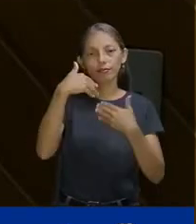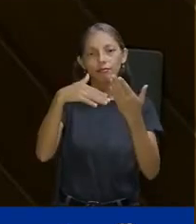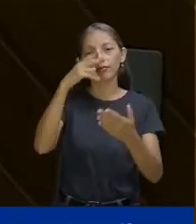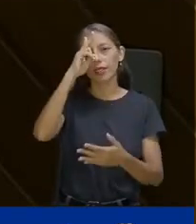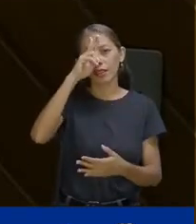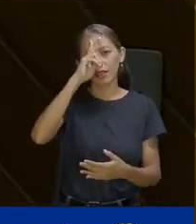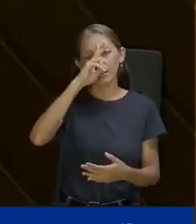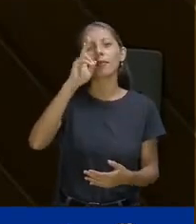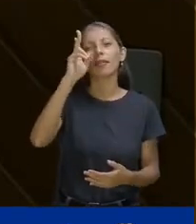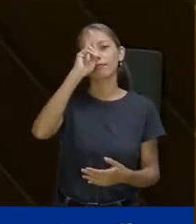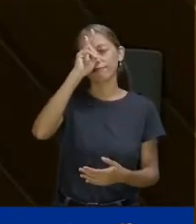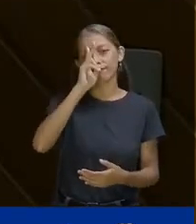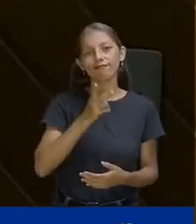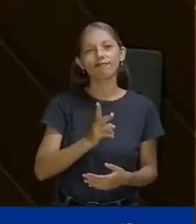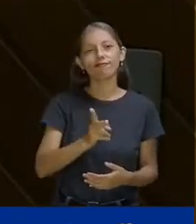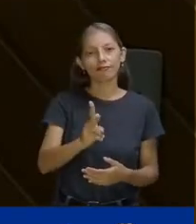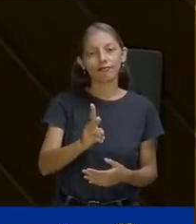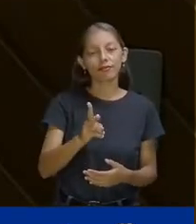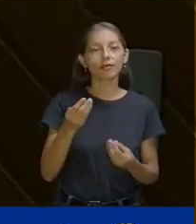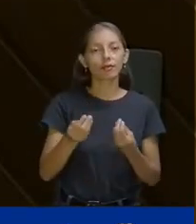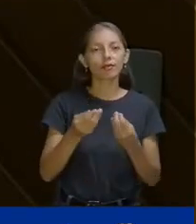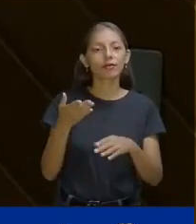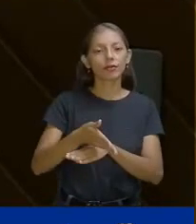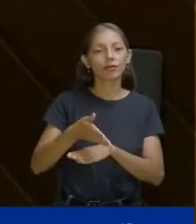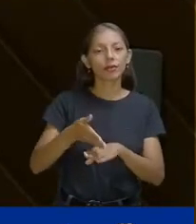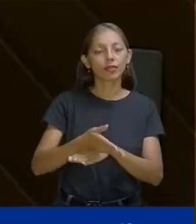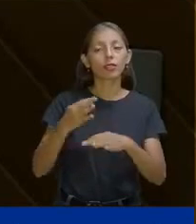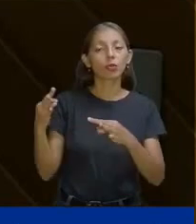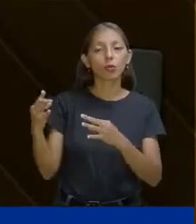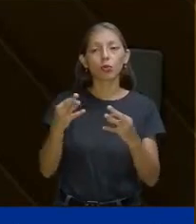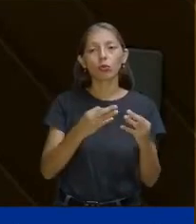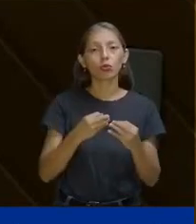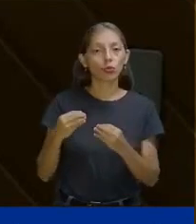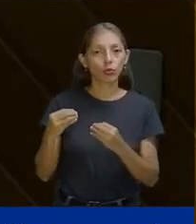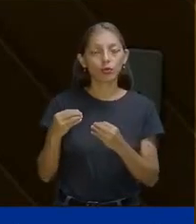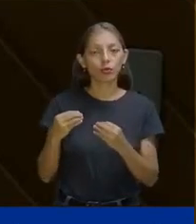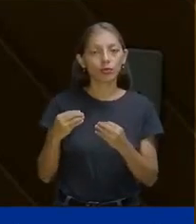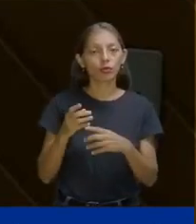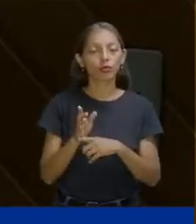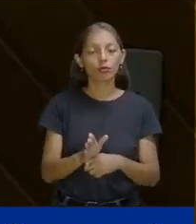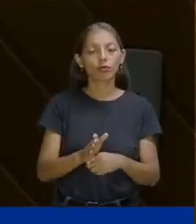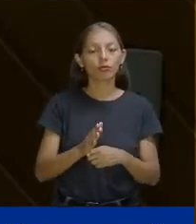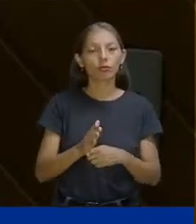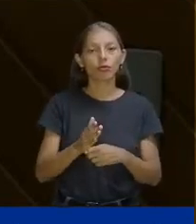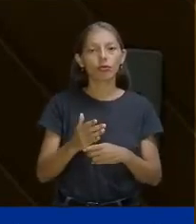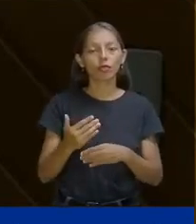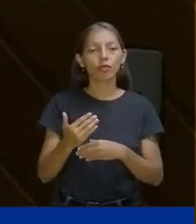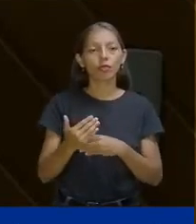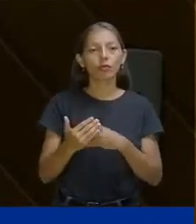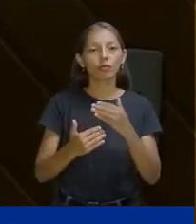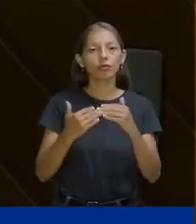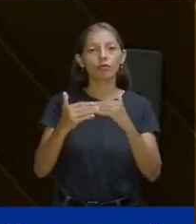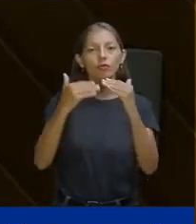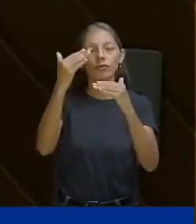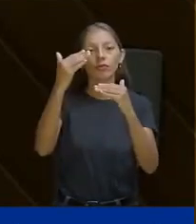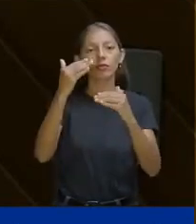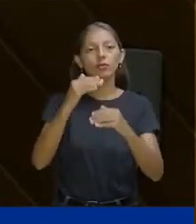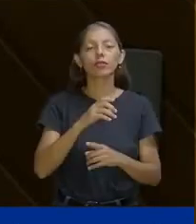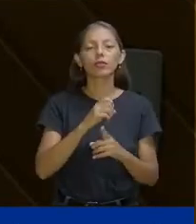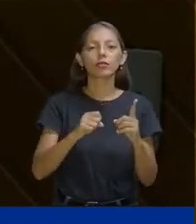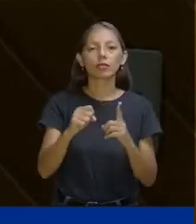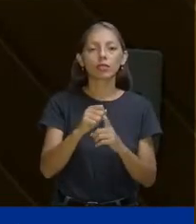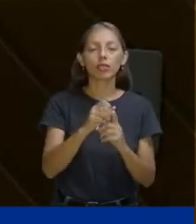lembrar da participação de todos nós nessa construção de uma sociedade livre e democrática que